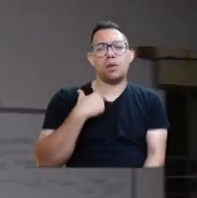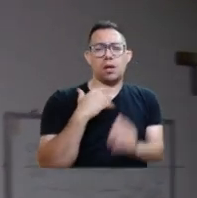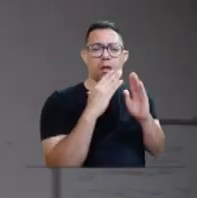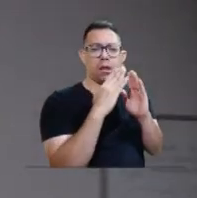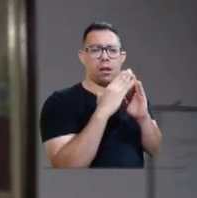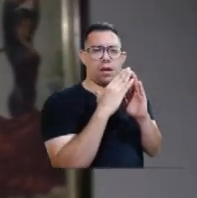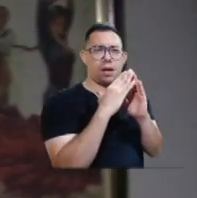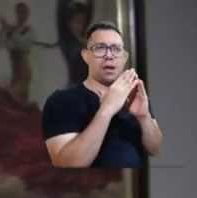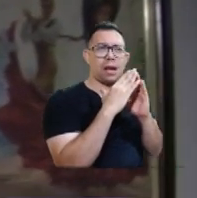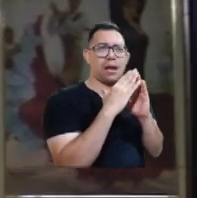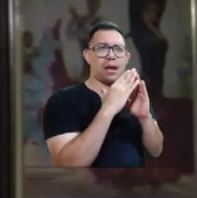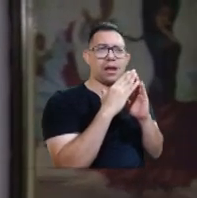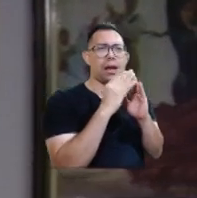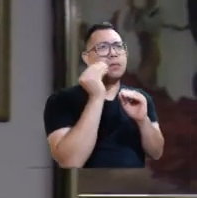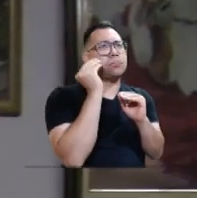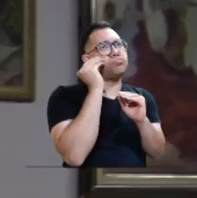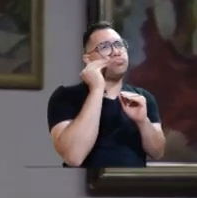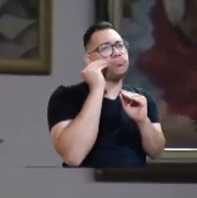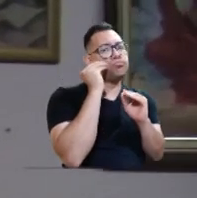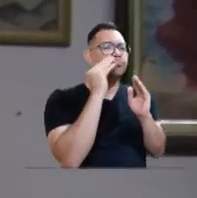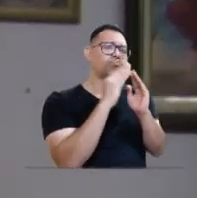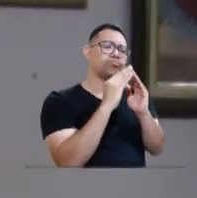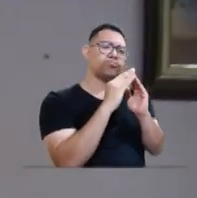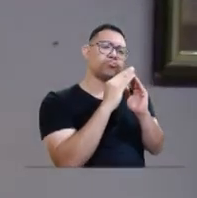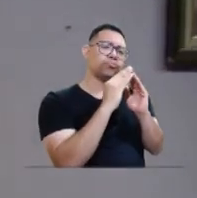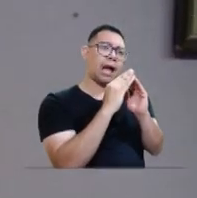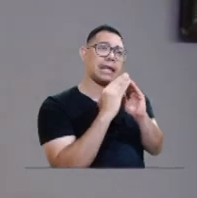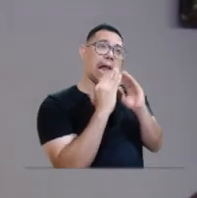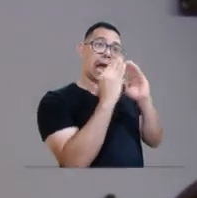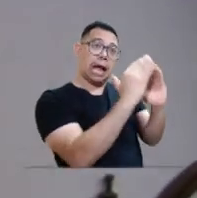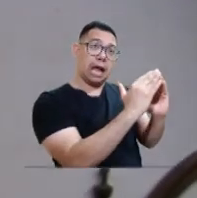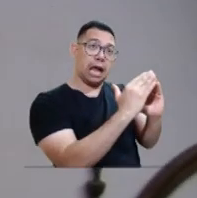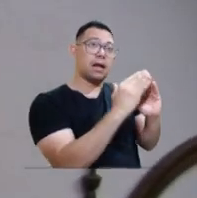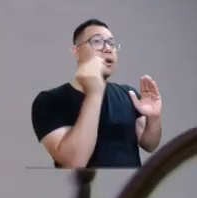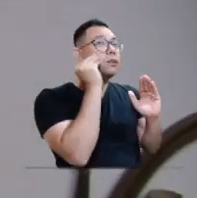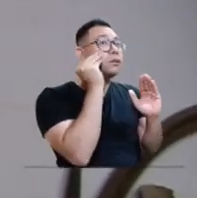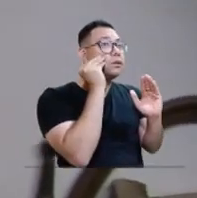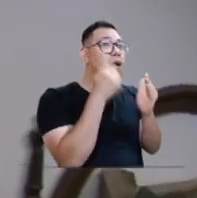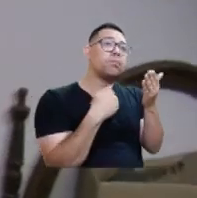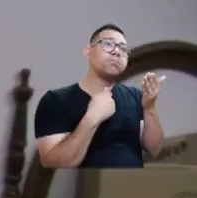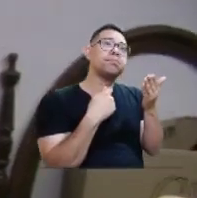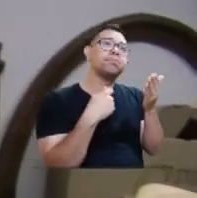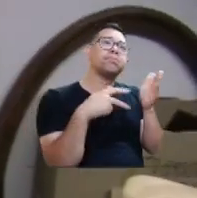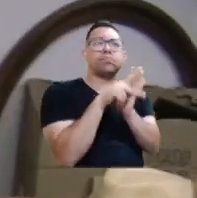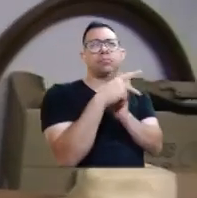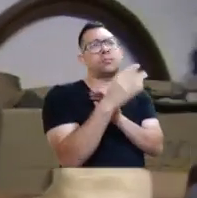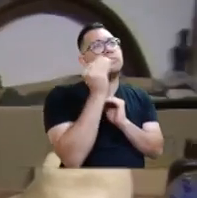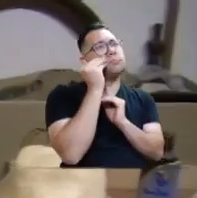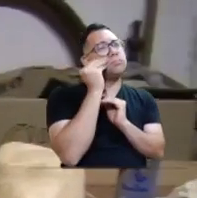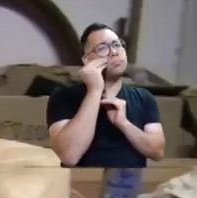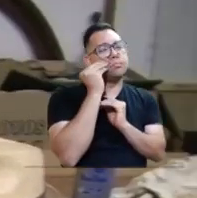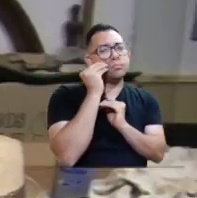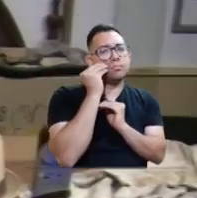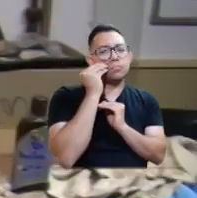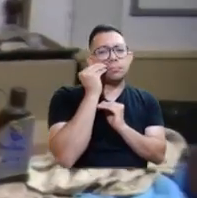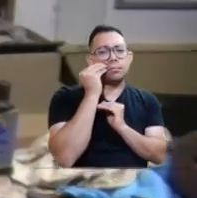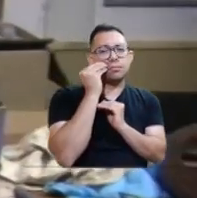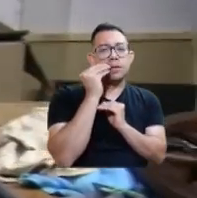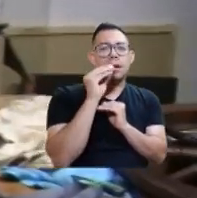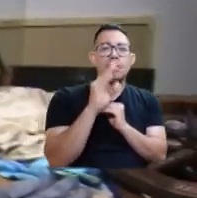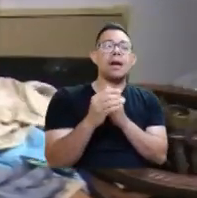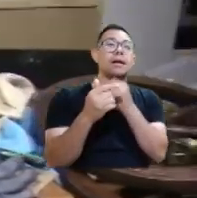Eu tenho um cômodo ali, no fundo, que hoje é minha oficininha. Eu falei com a Tereza, ela falou, não, tenta mesmo. Eu falei, mas se não der, deu,